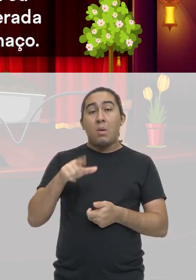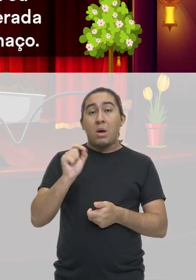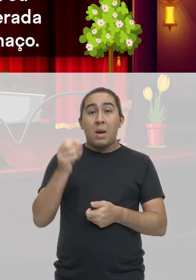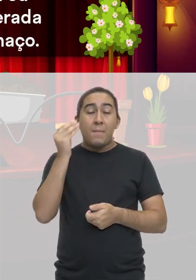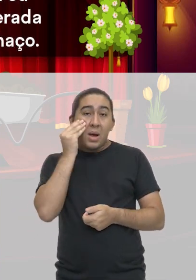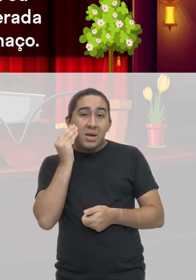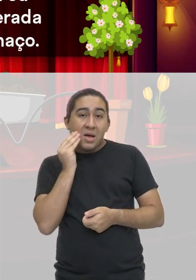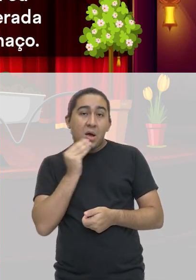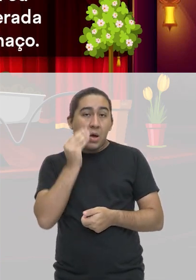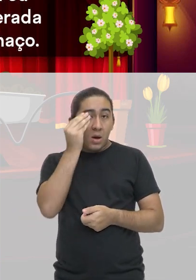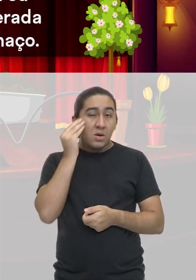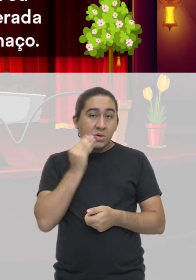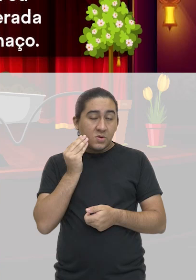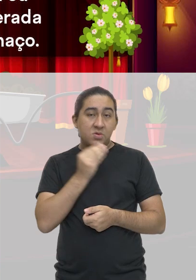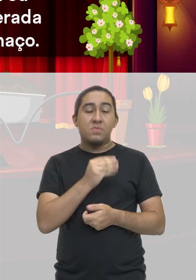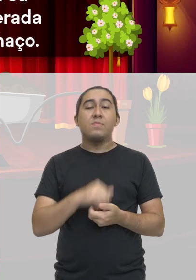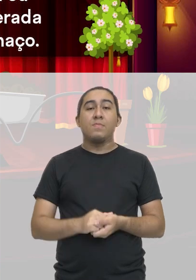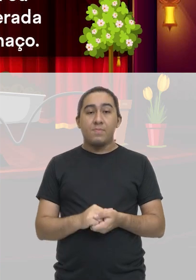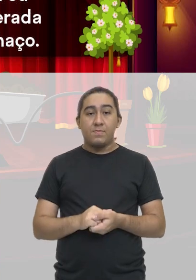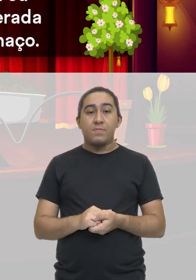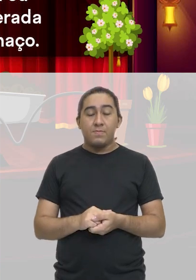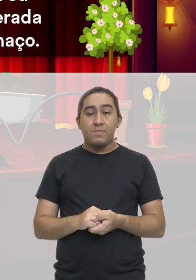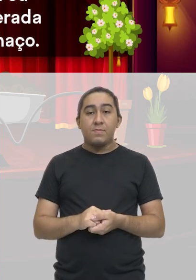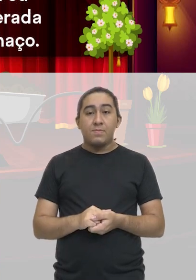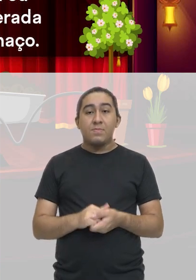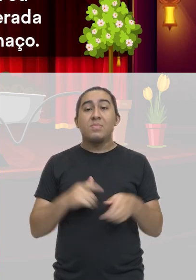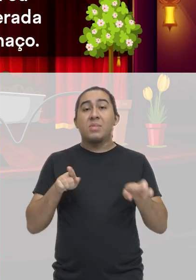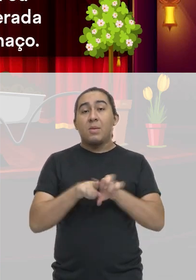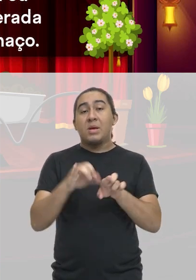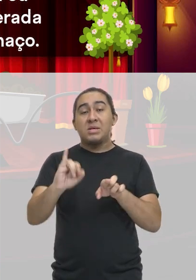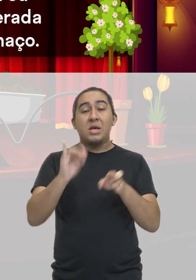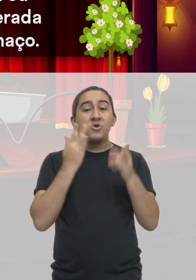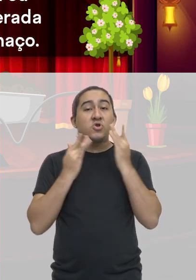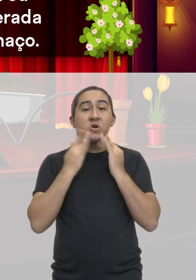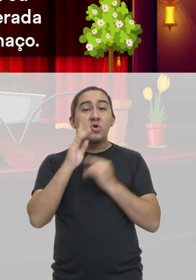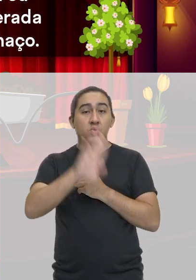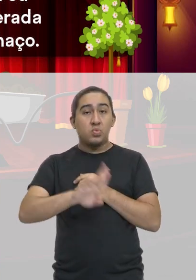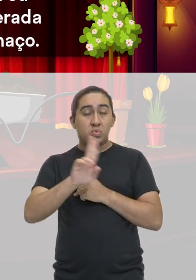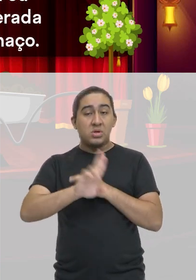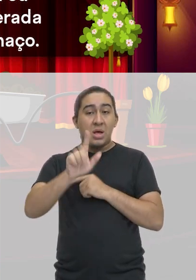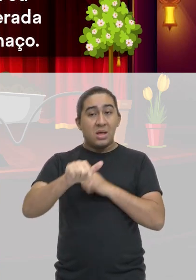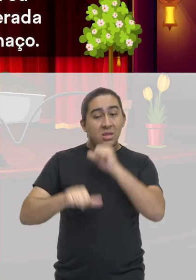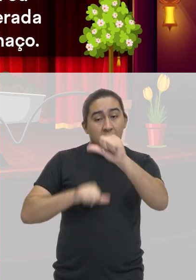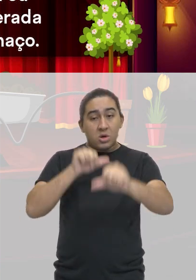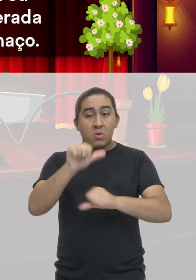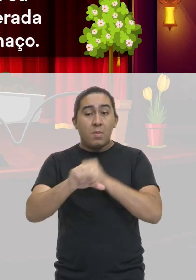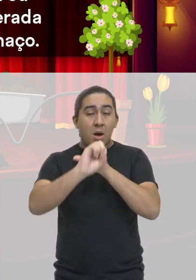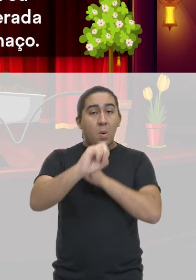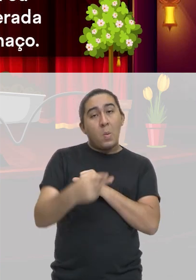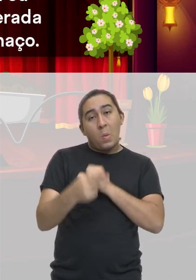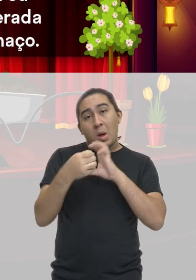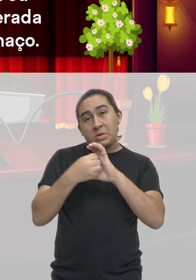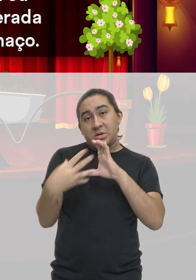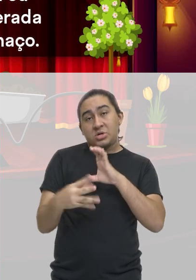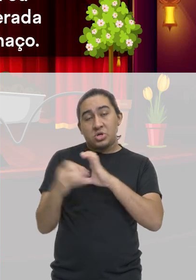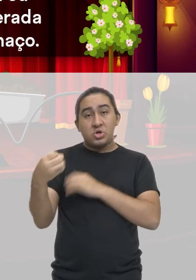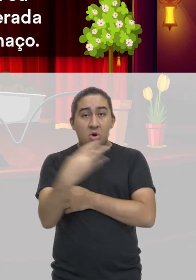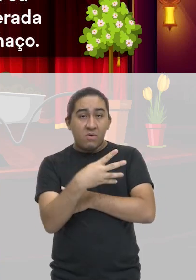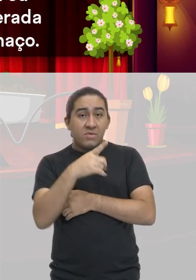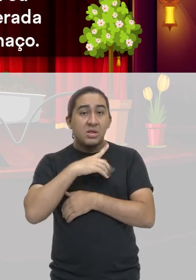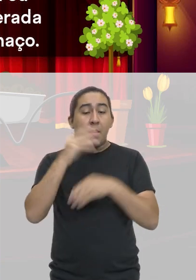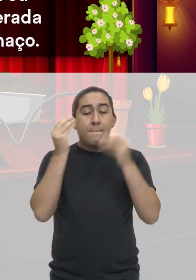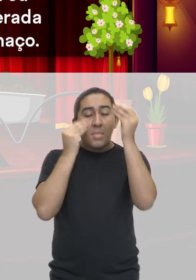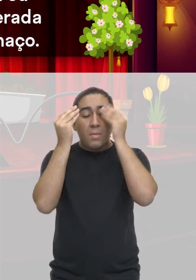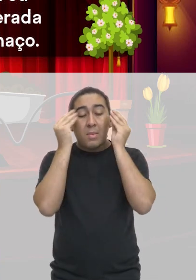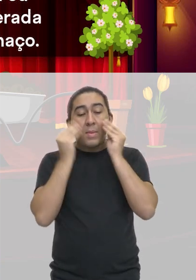maquiagem, certo? A maquiagem teatral é usada para modificar ou realçar as características faciais